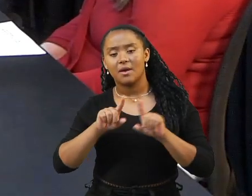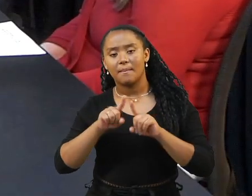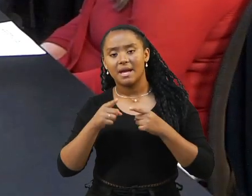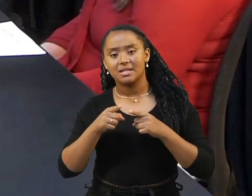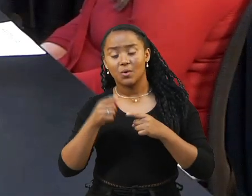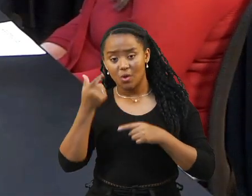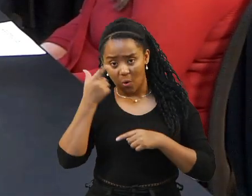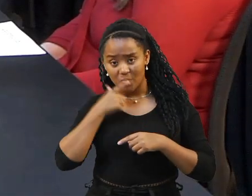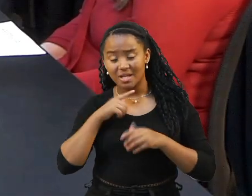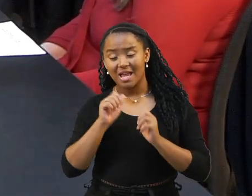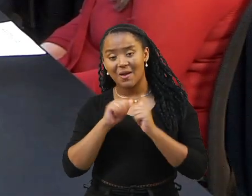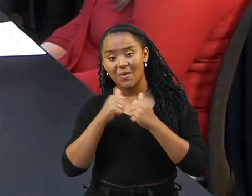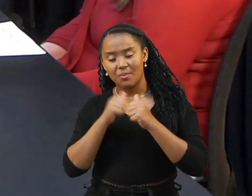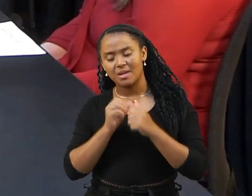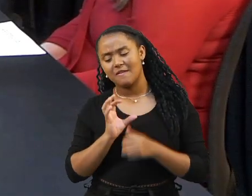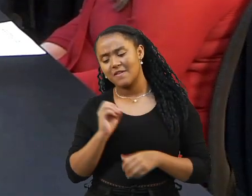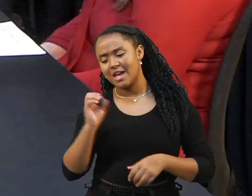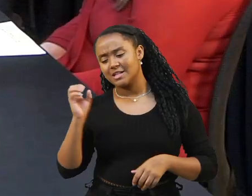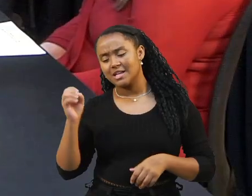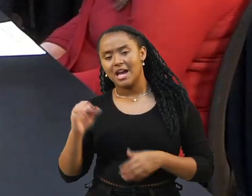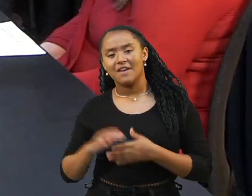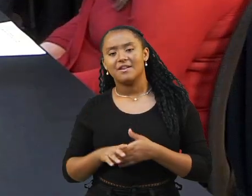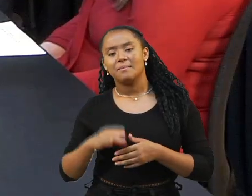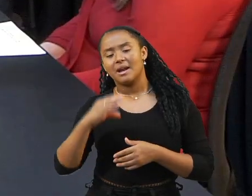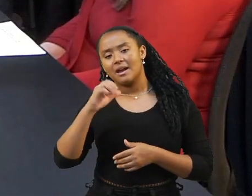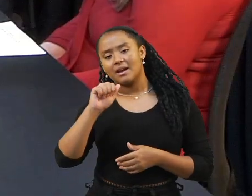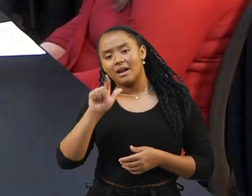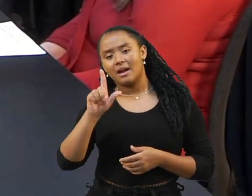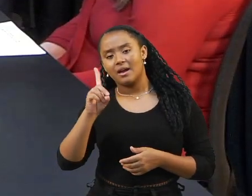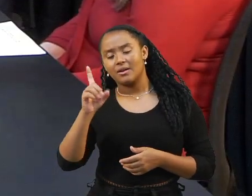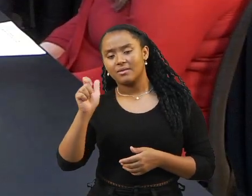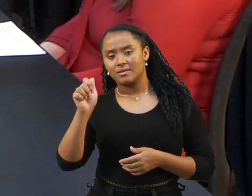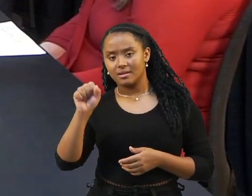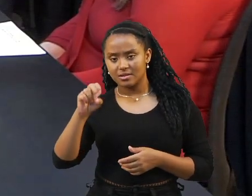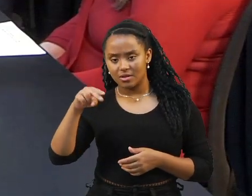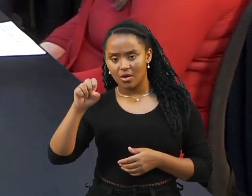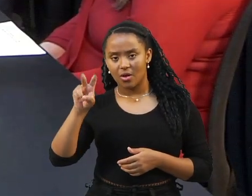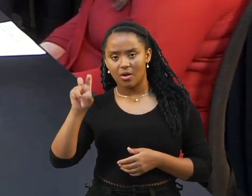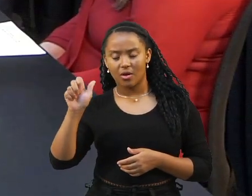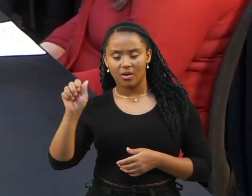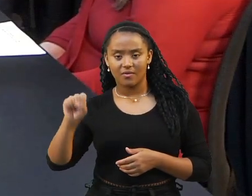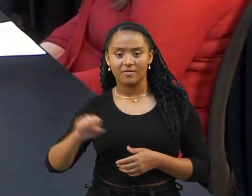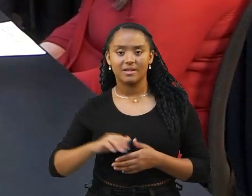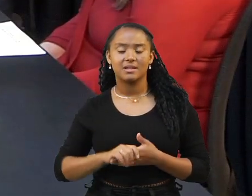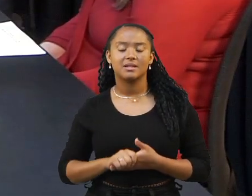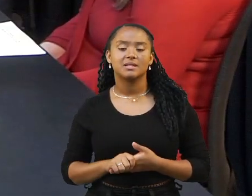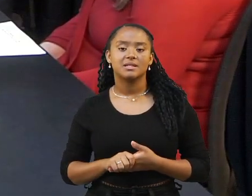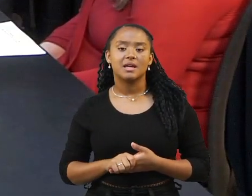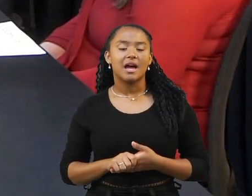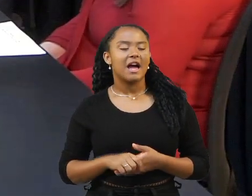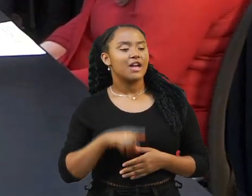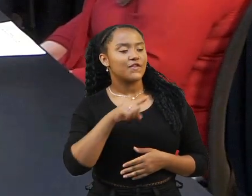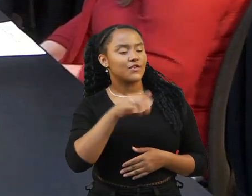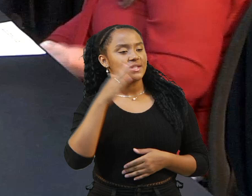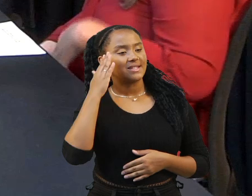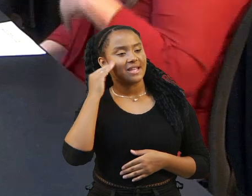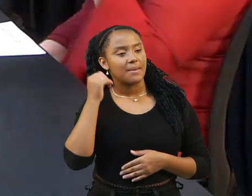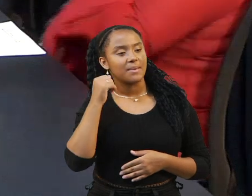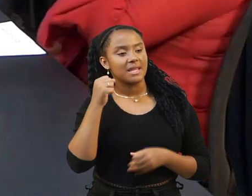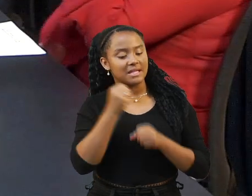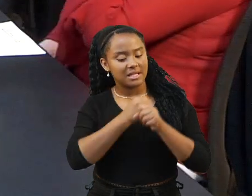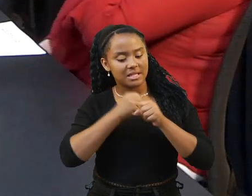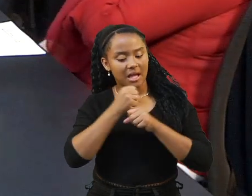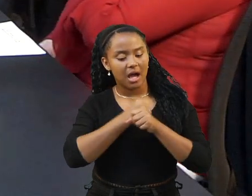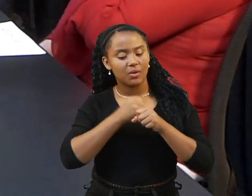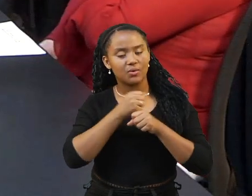Novas, faziam outras coisas, né? Além daquilo ali, do dia a dia, né? A senhora tem ideia, durante esses